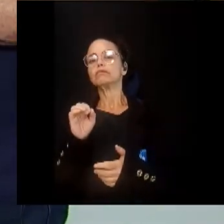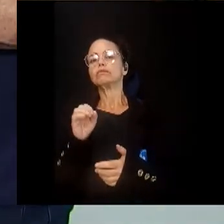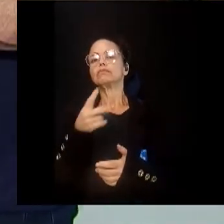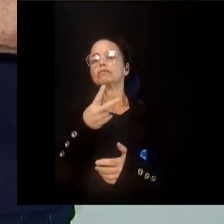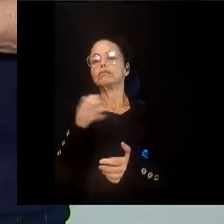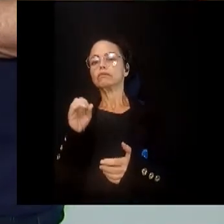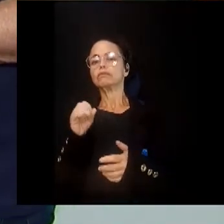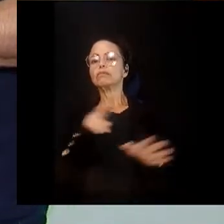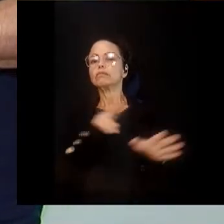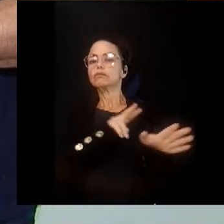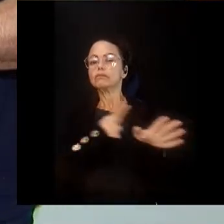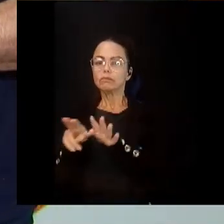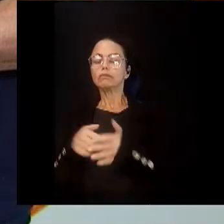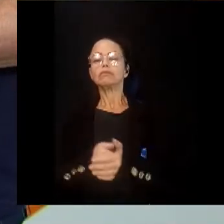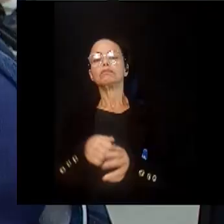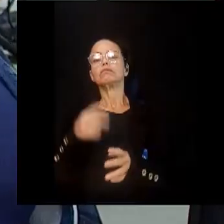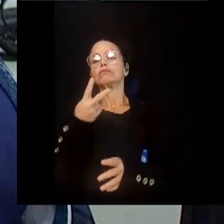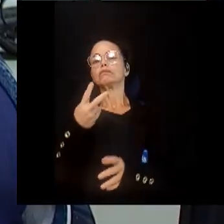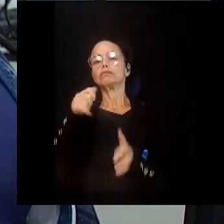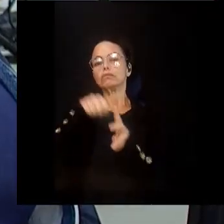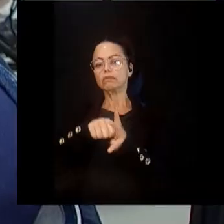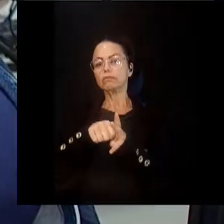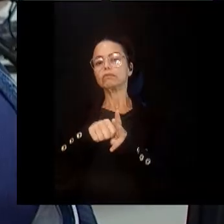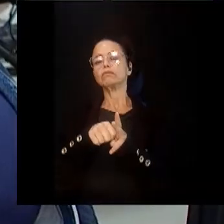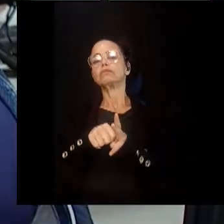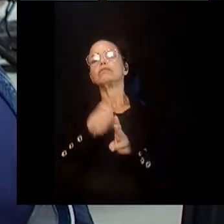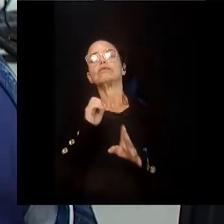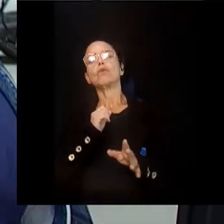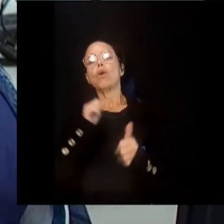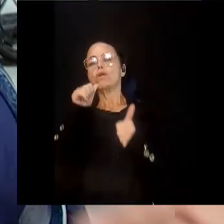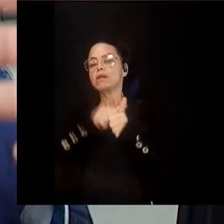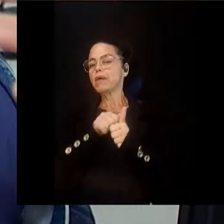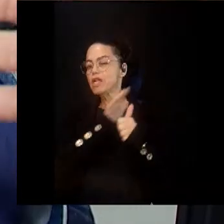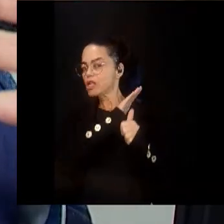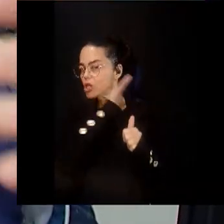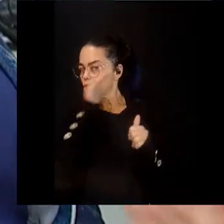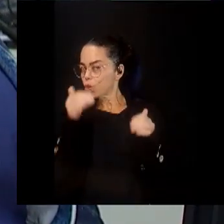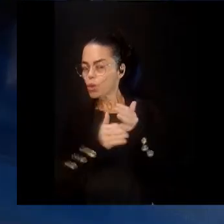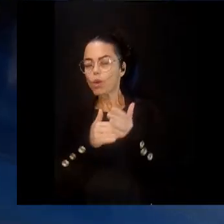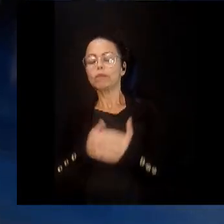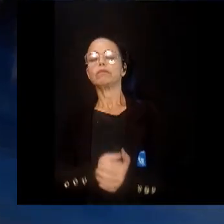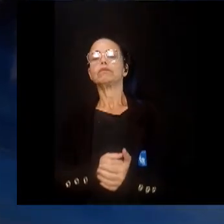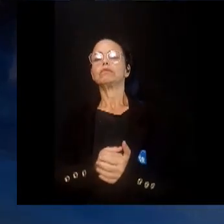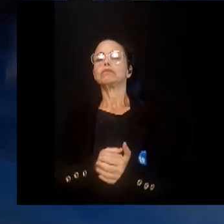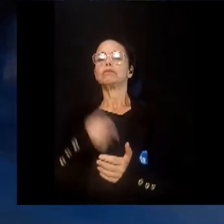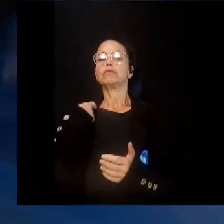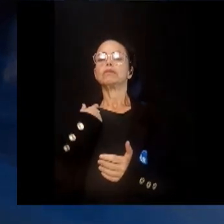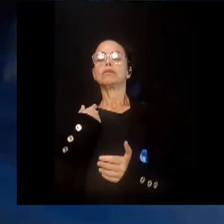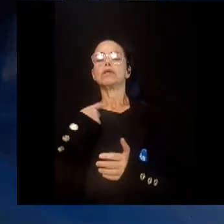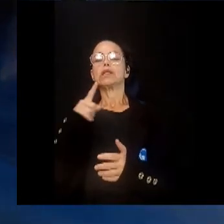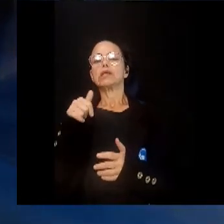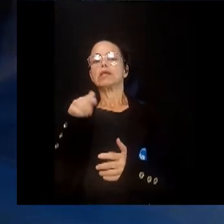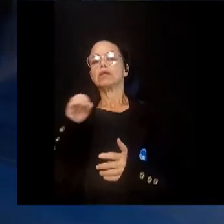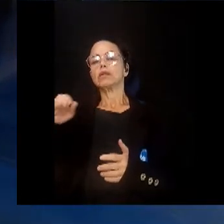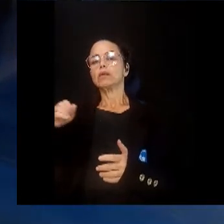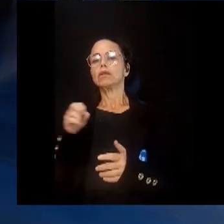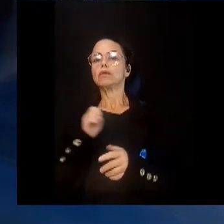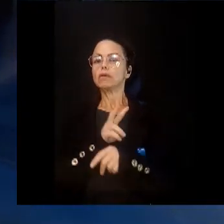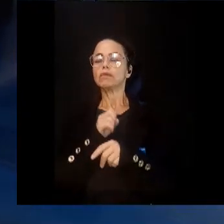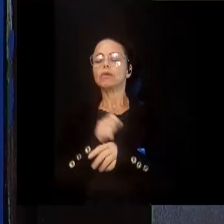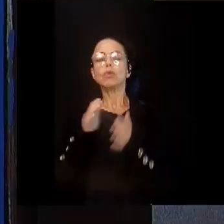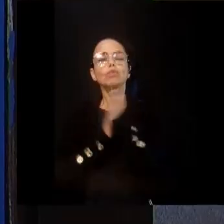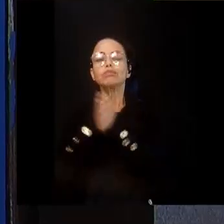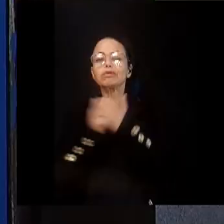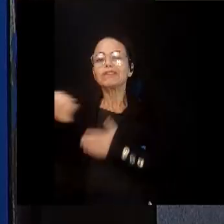Então é 2 meses e meio ou o semestre todo. E restam 700 vagas, então o pessoal tem que correr para fazer a inscrição o mais